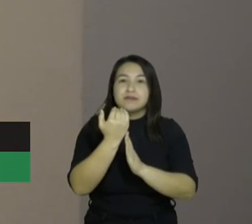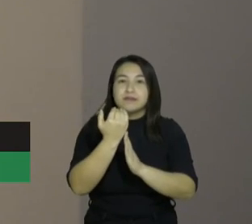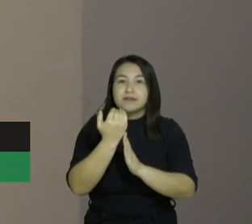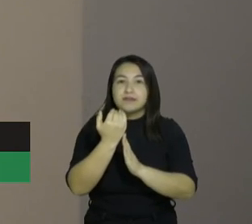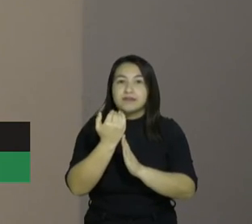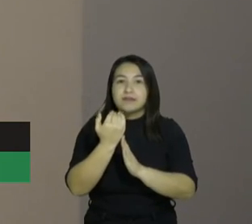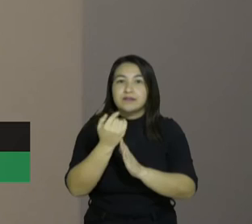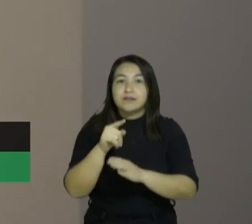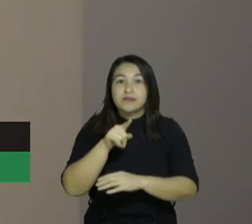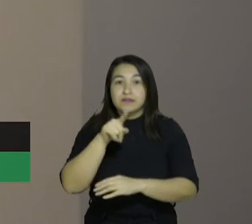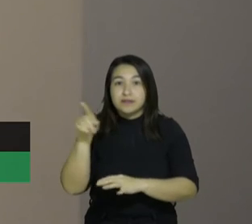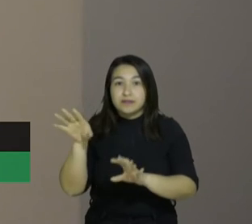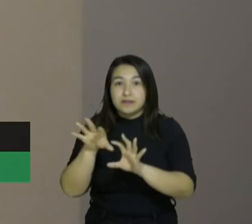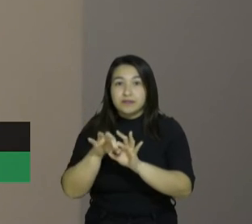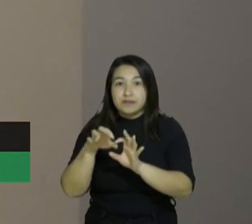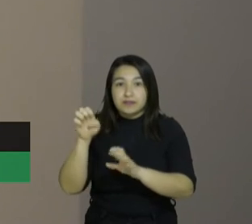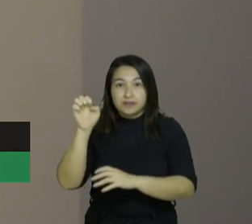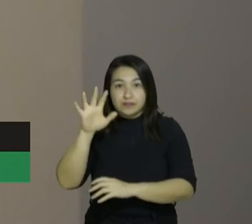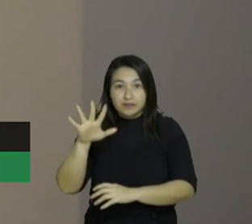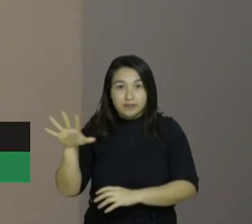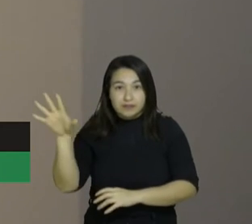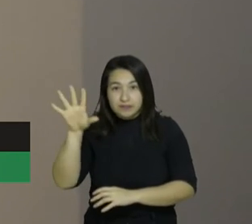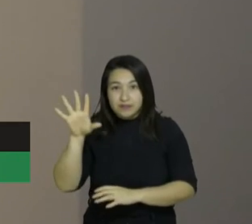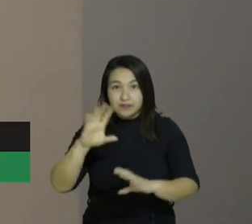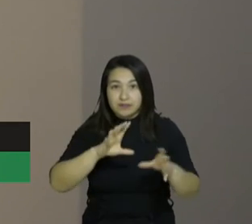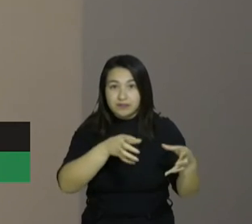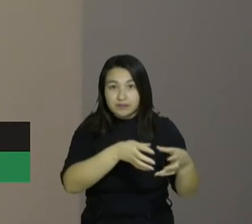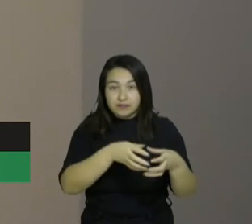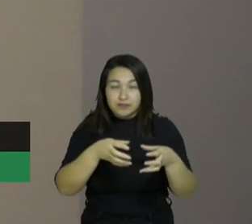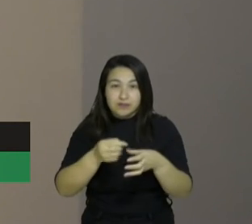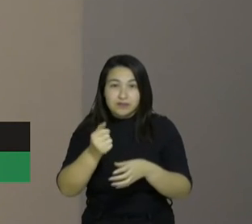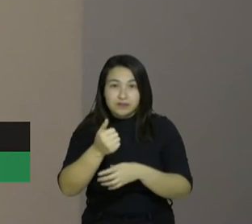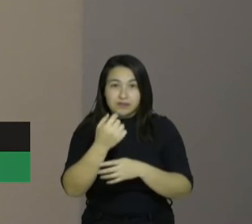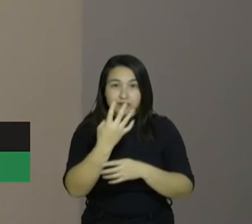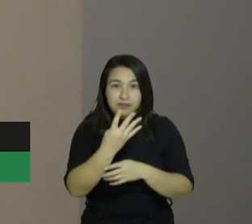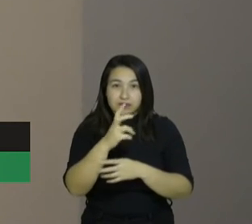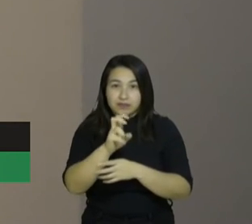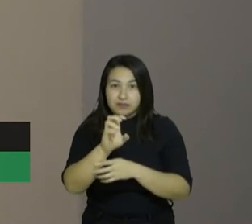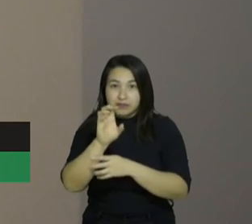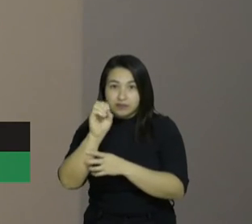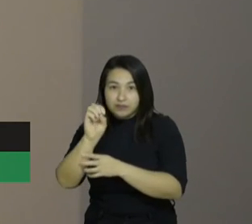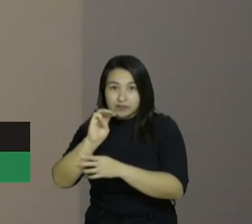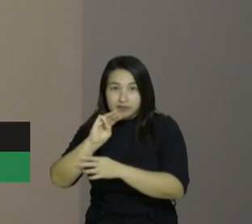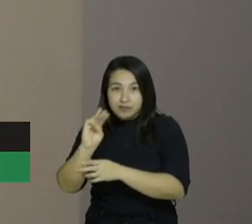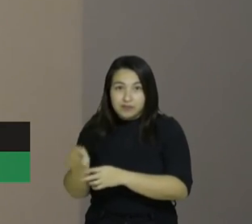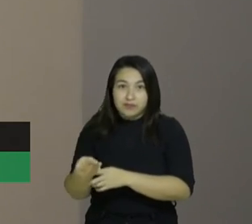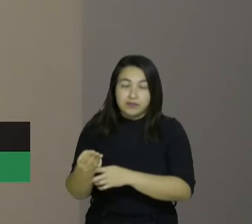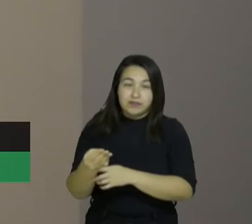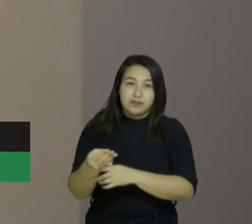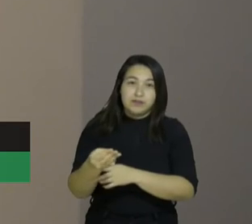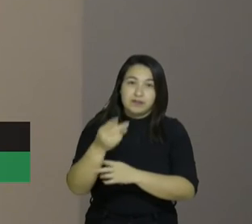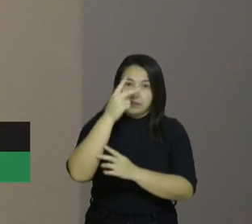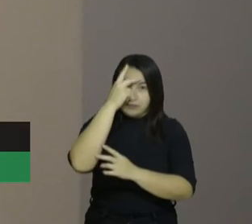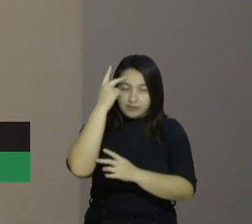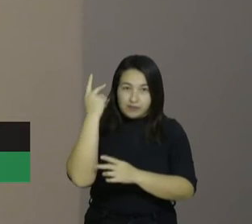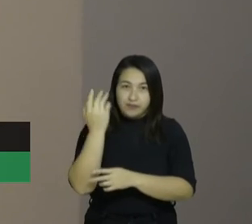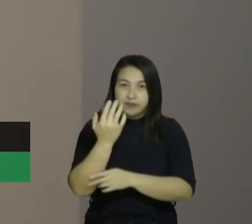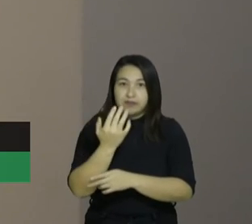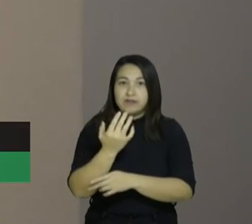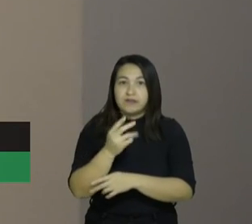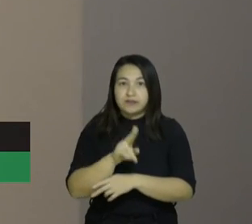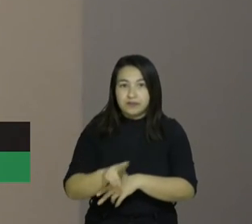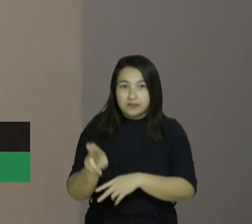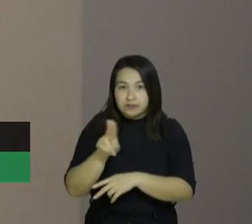mercados na União Europeia um Bloc com quase 450 milhões de consumidores mas as